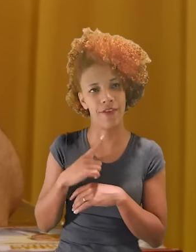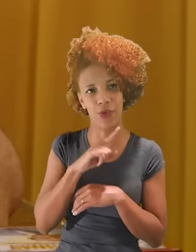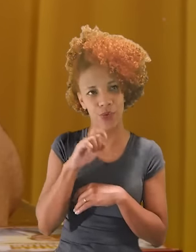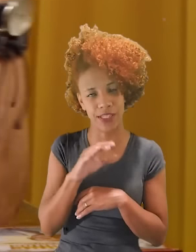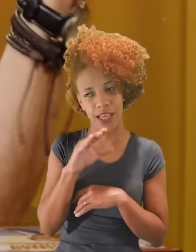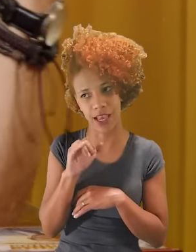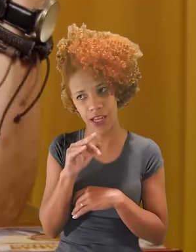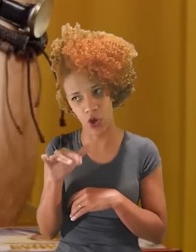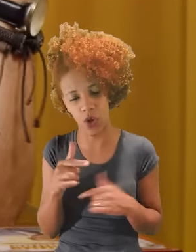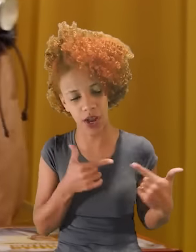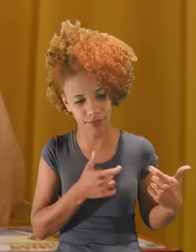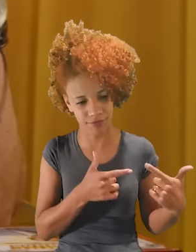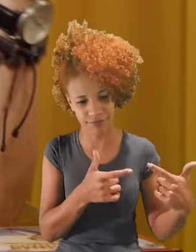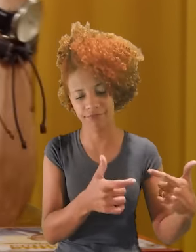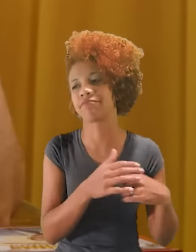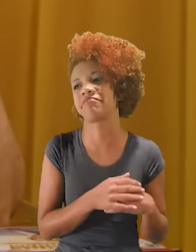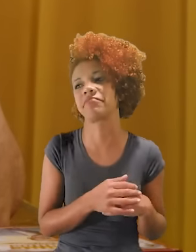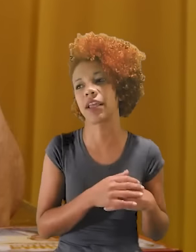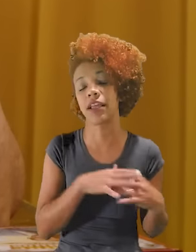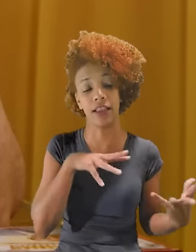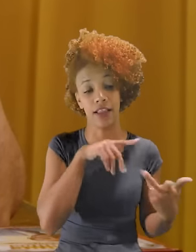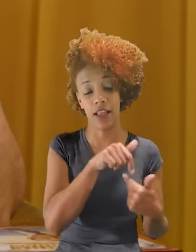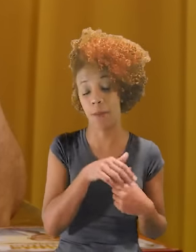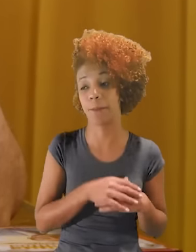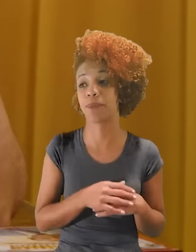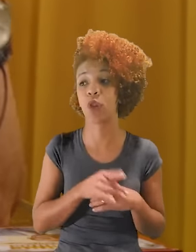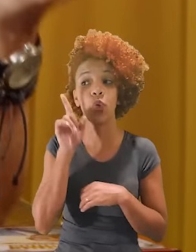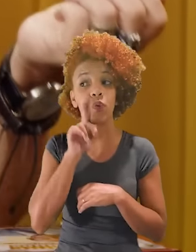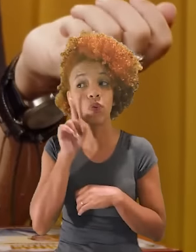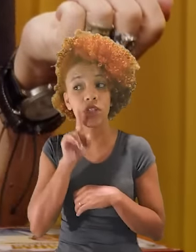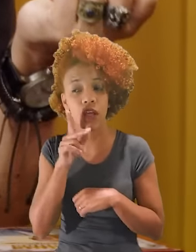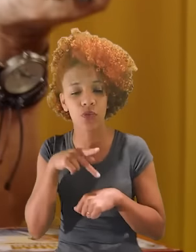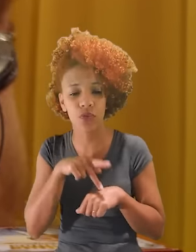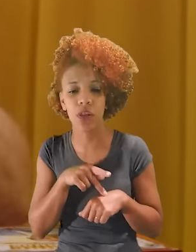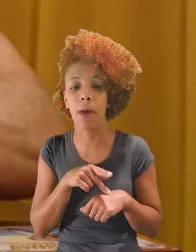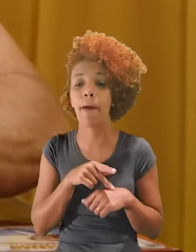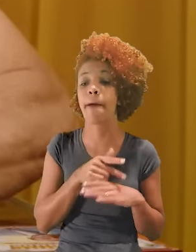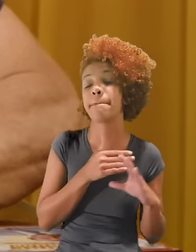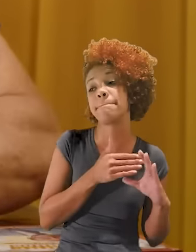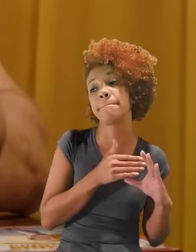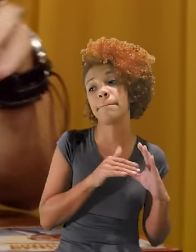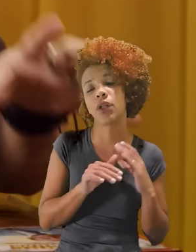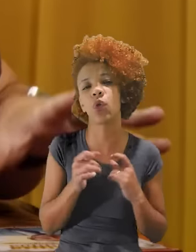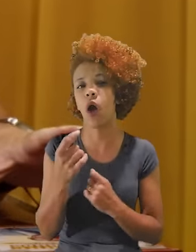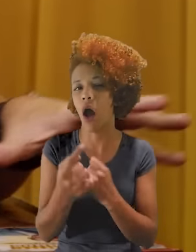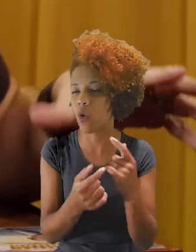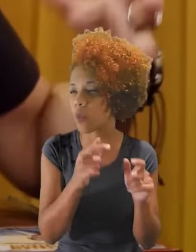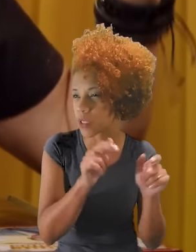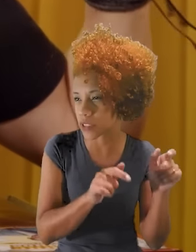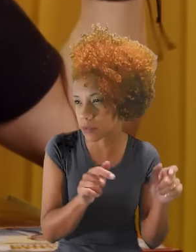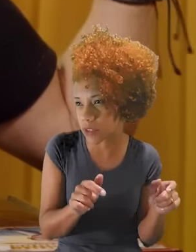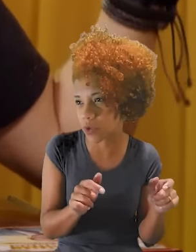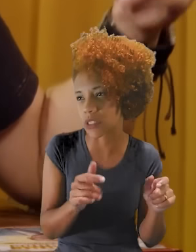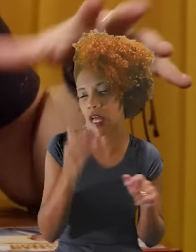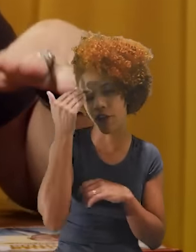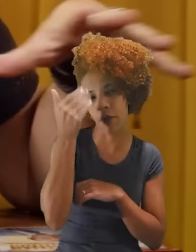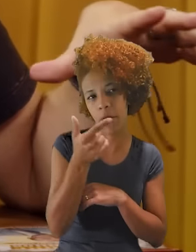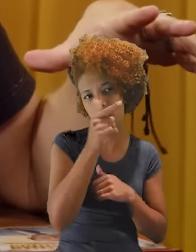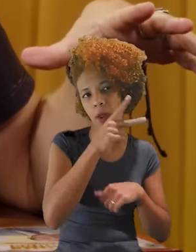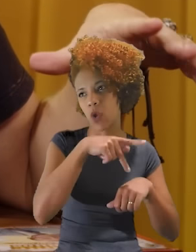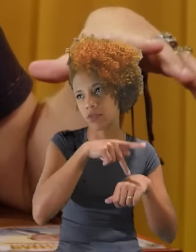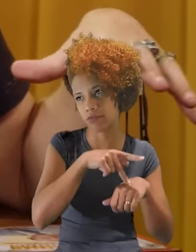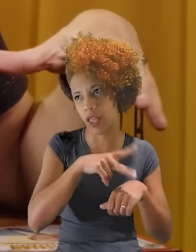teve quando tava na guerra, na Segunda Guerra Mundial, os Estados Unidos, evidentemente, mandaram algumas pessoas,